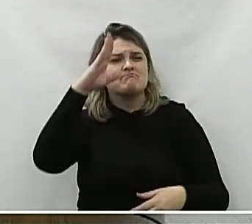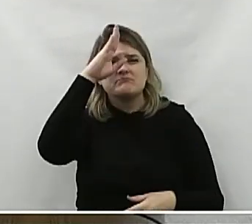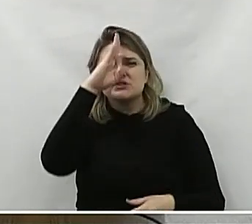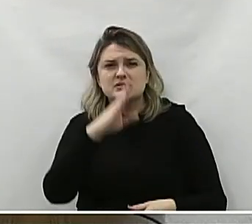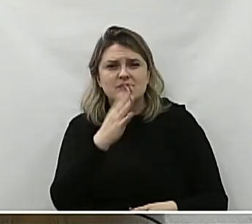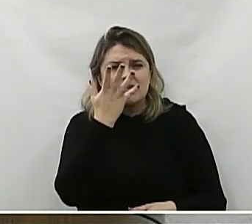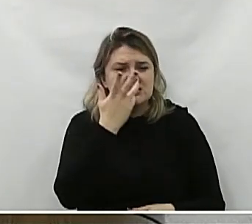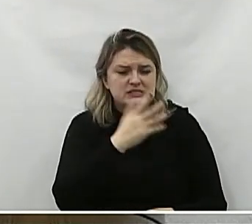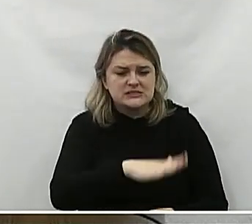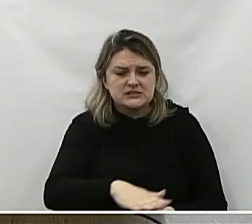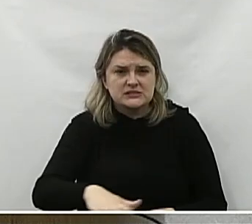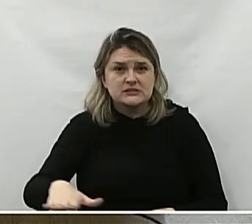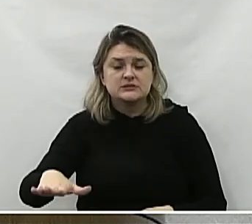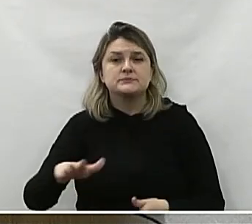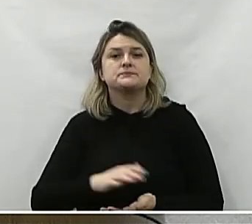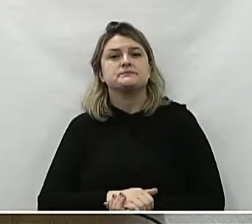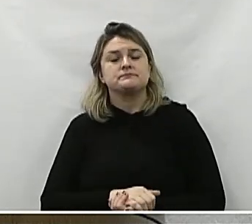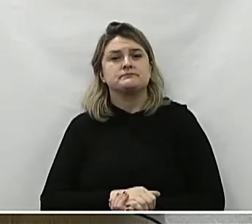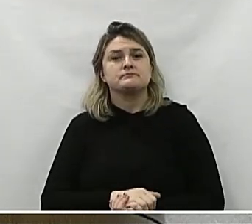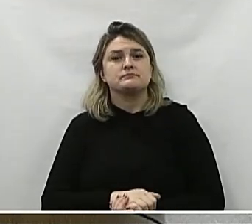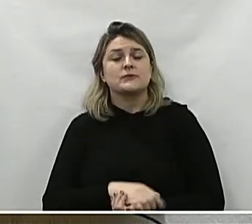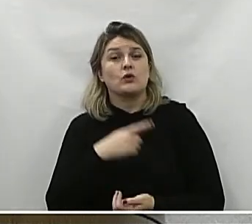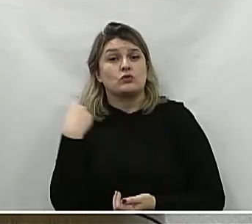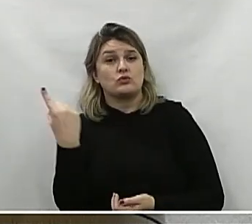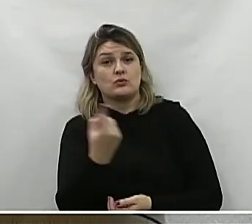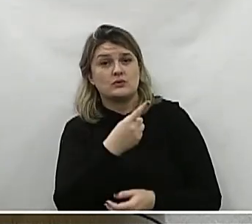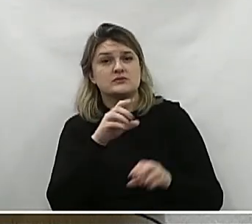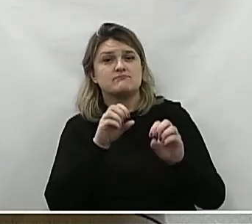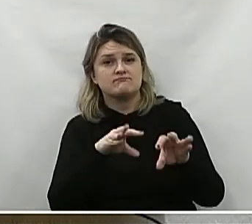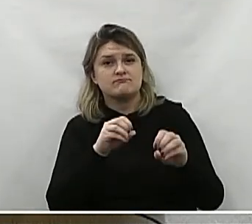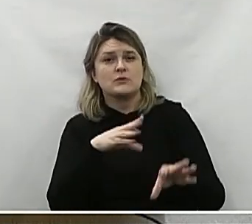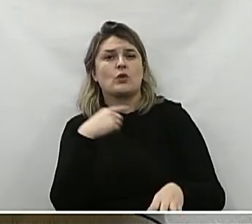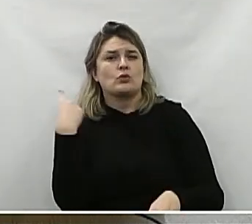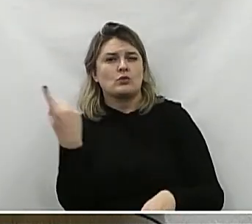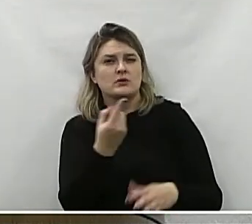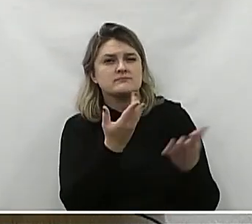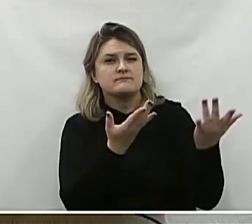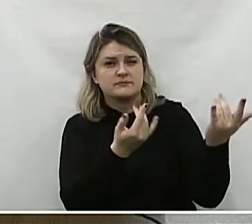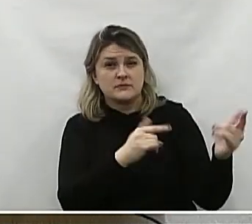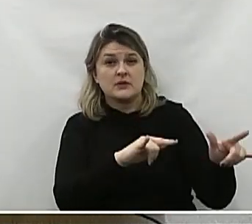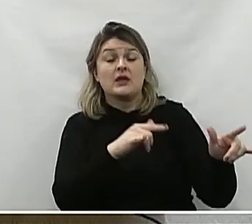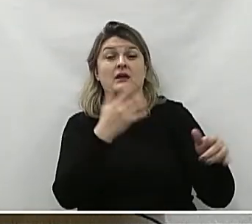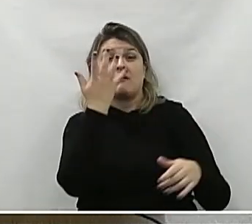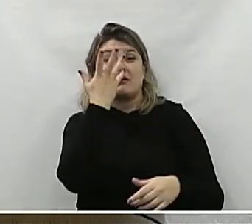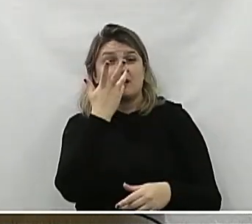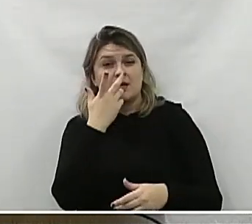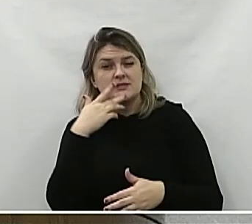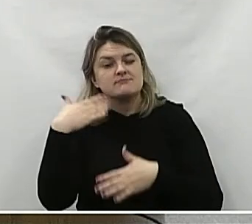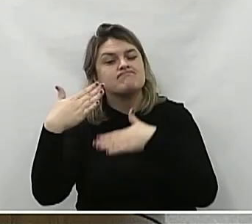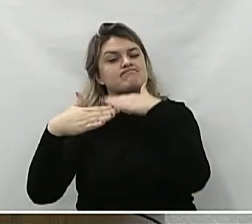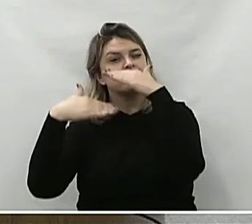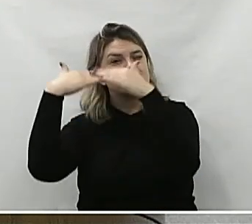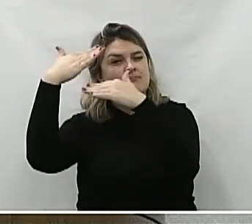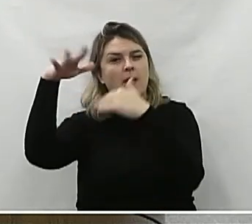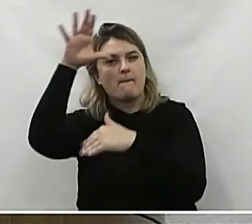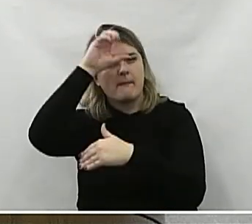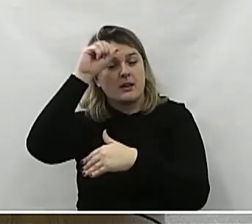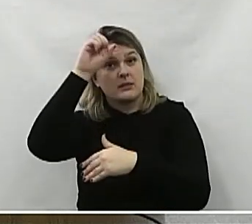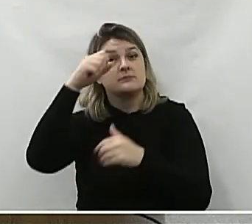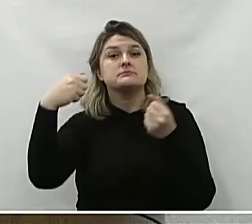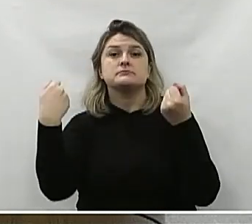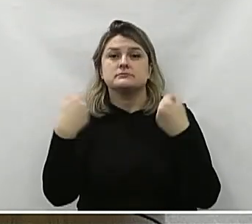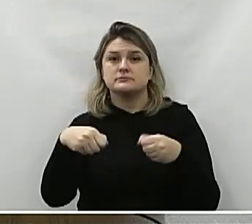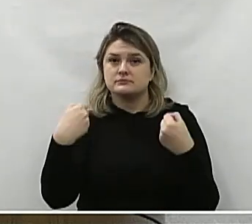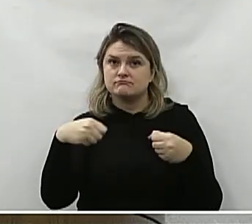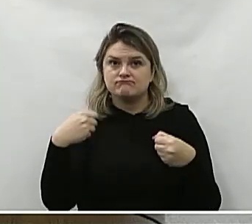das crianças né a nossa educação nossos adolescentes nossas crianças que estão no processo evolutivo e